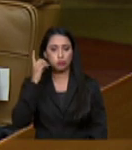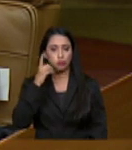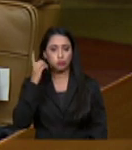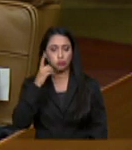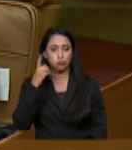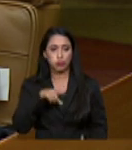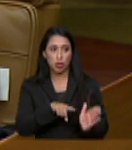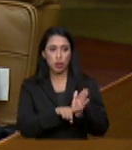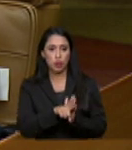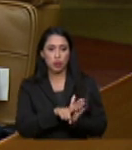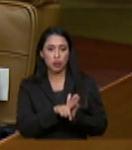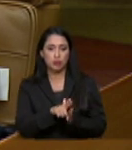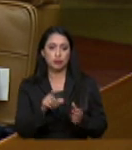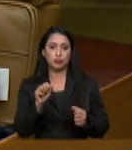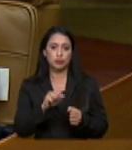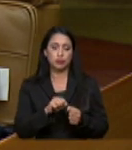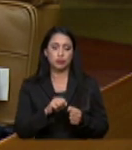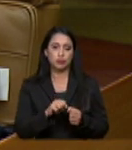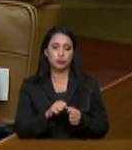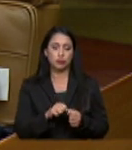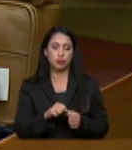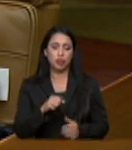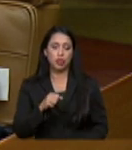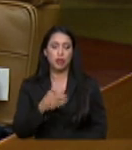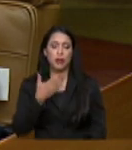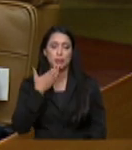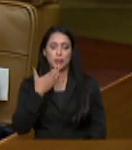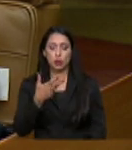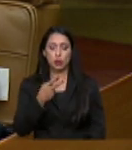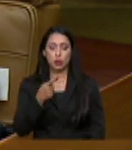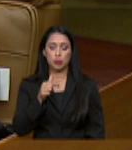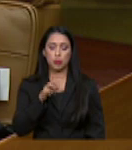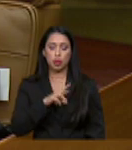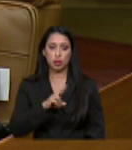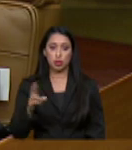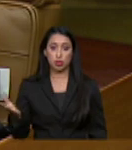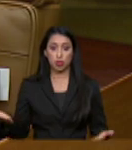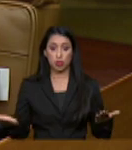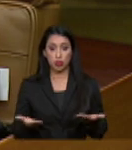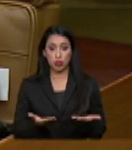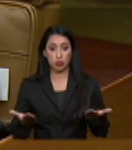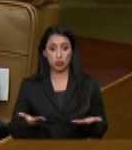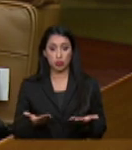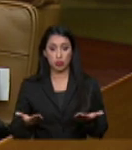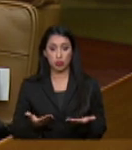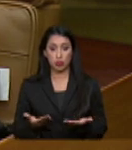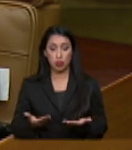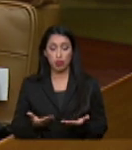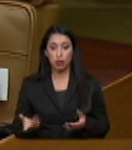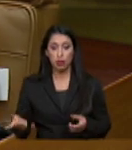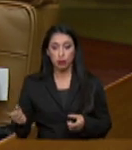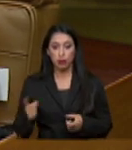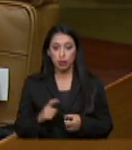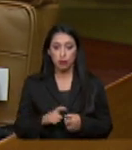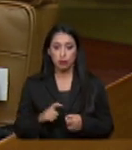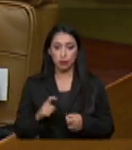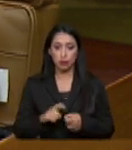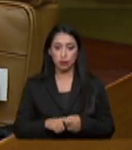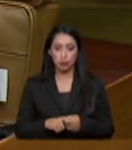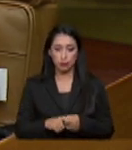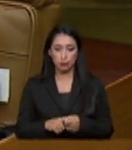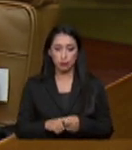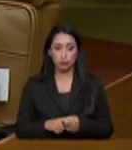cujo inquérito foi instaurado a pedido a procurei a república que hoje nesta seção volta